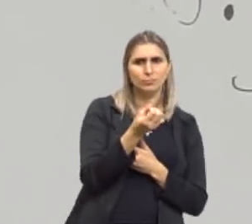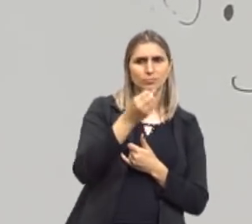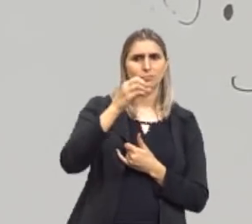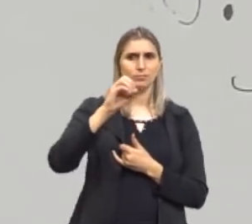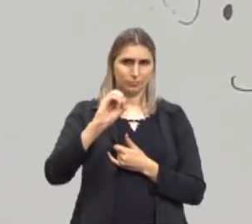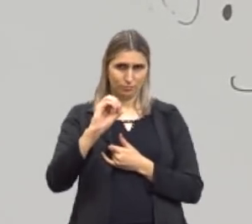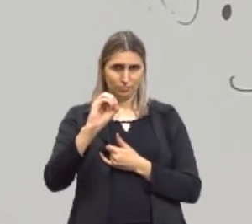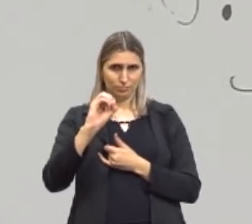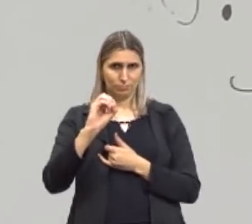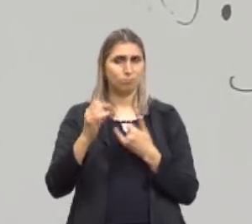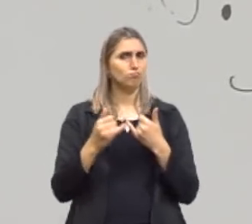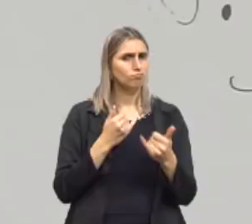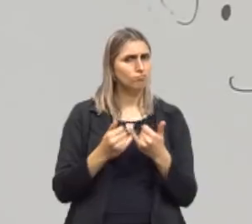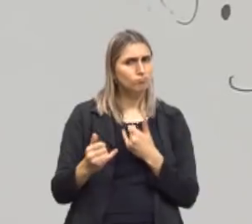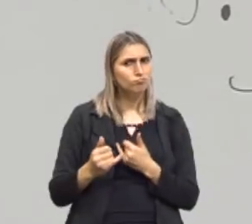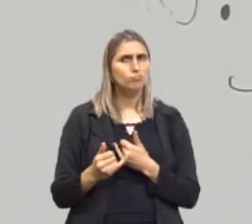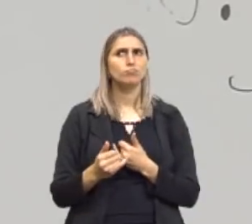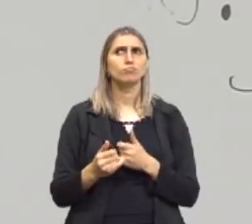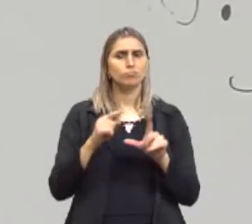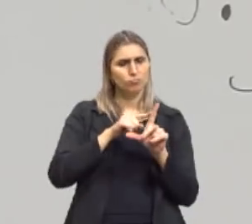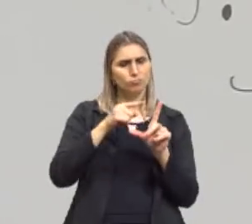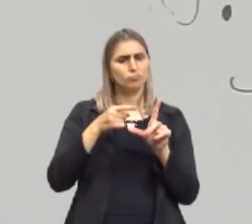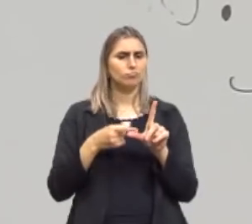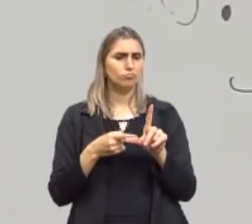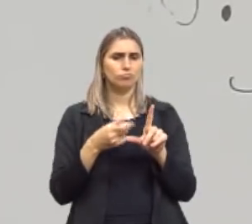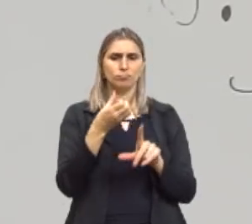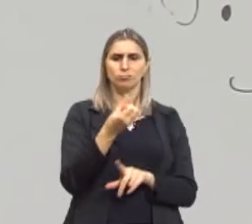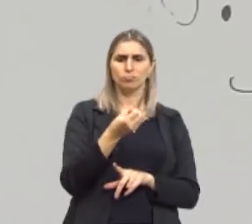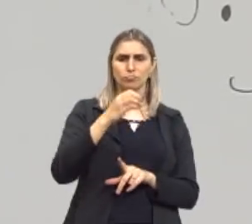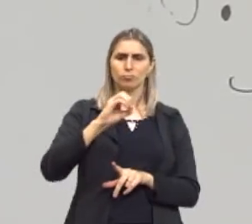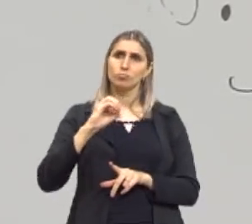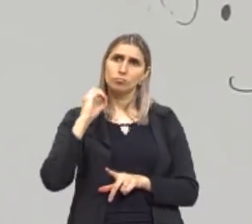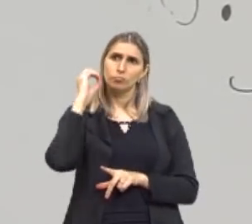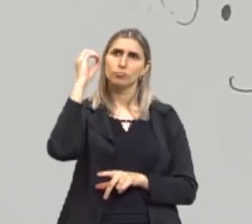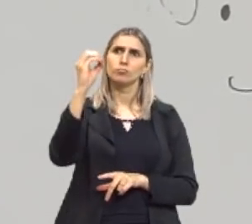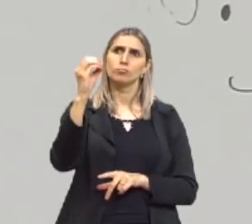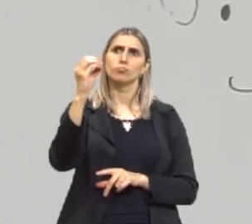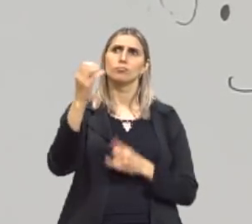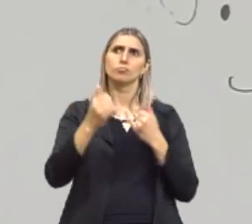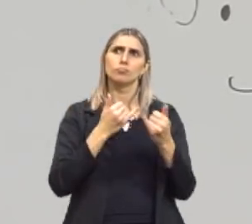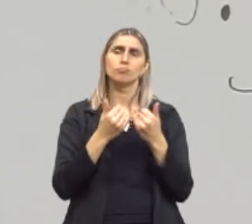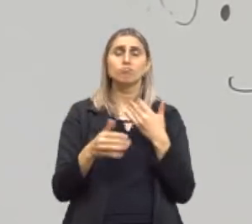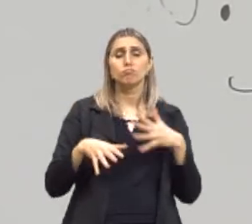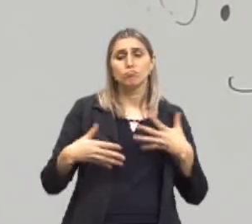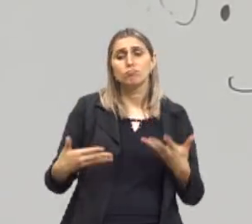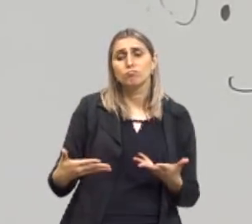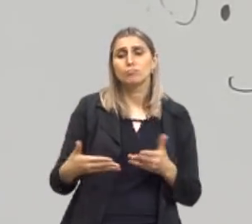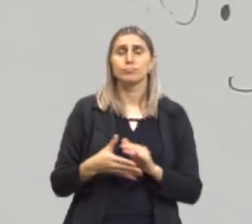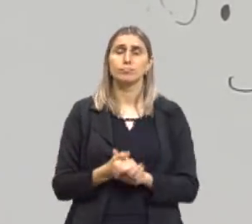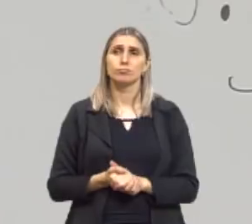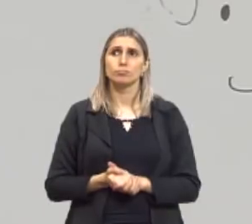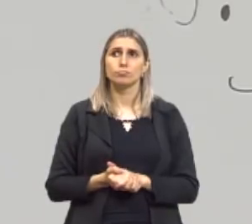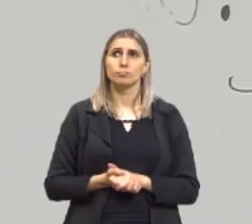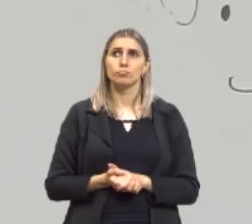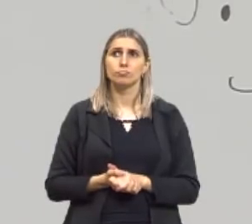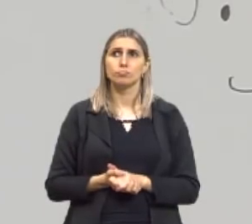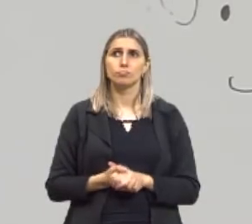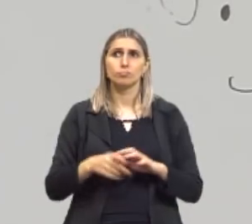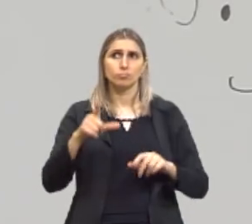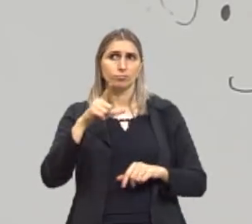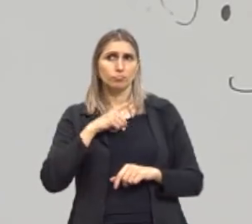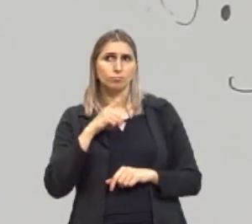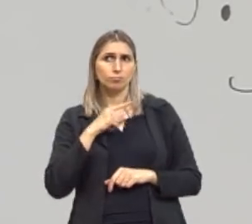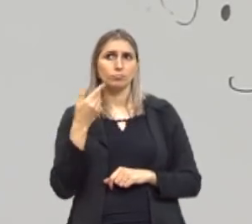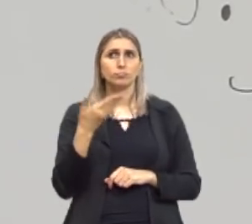né? Então, se esse ângulo aqui for 60 graus, então, eu vou ter